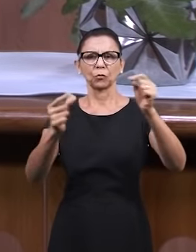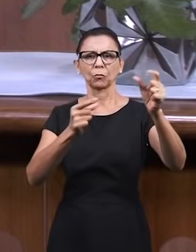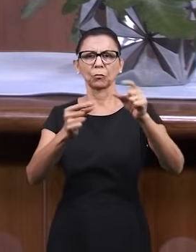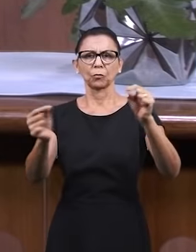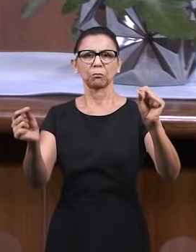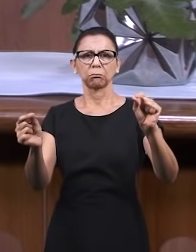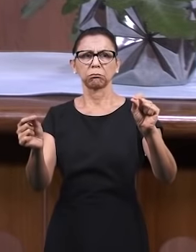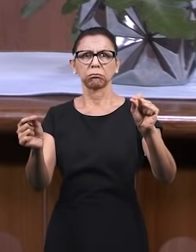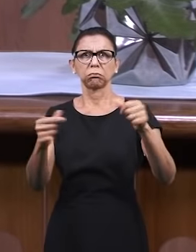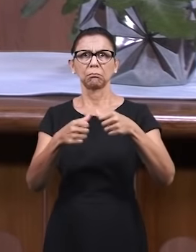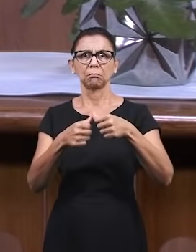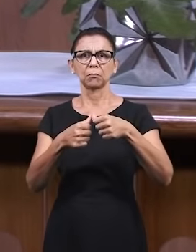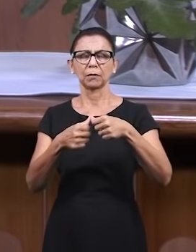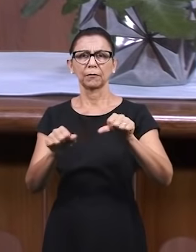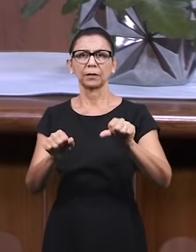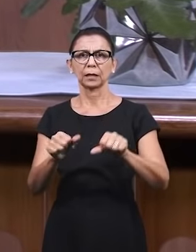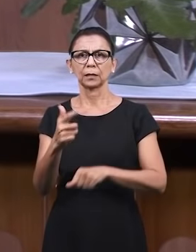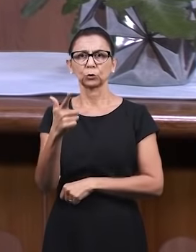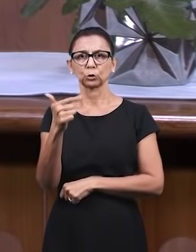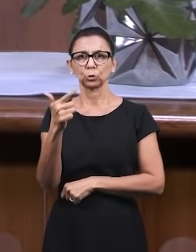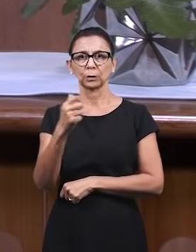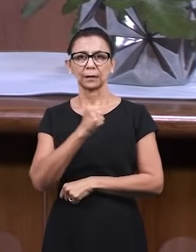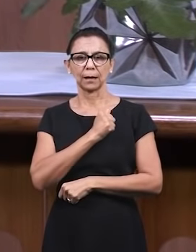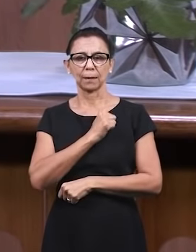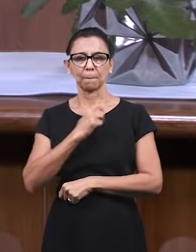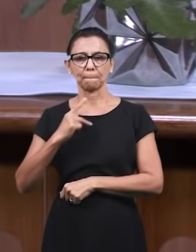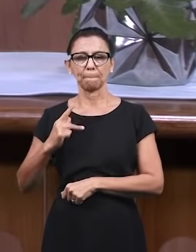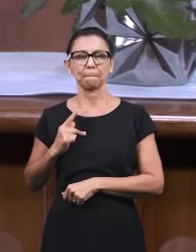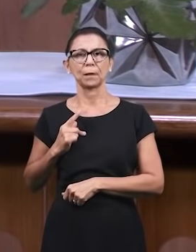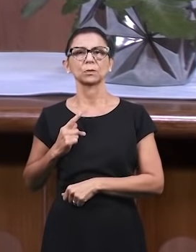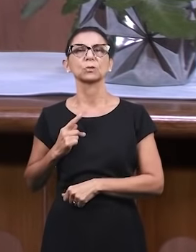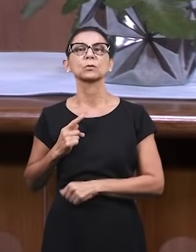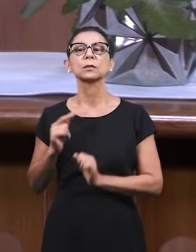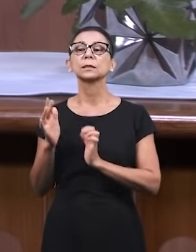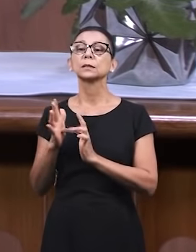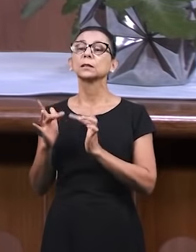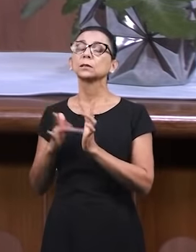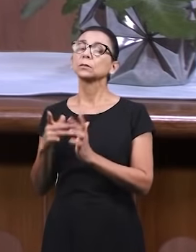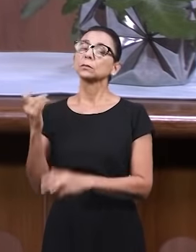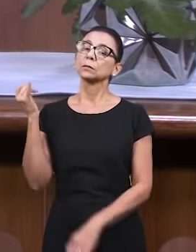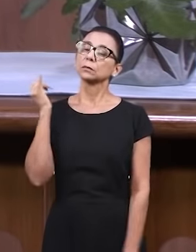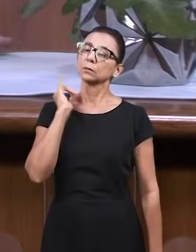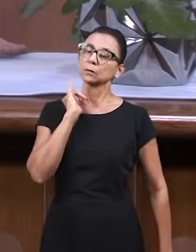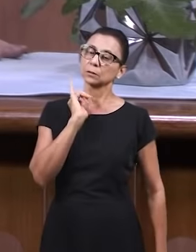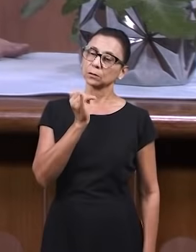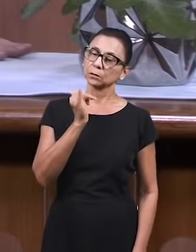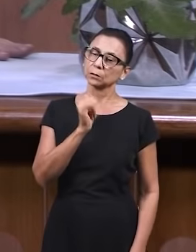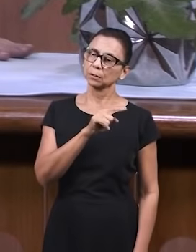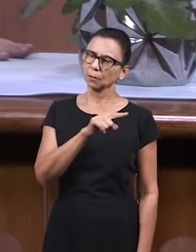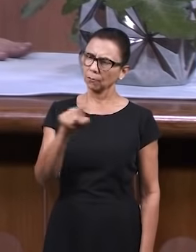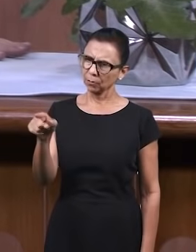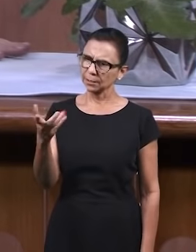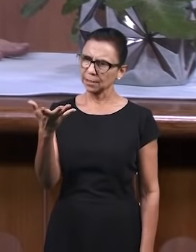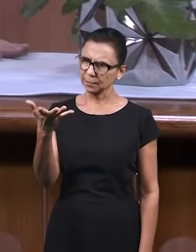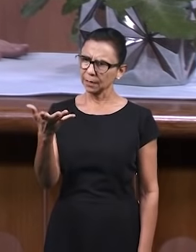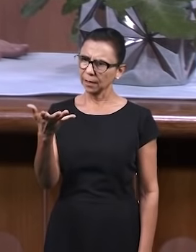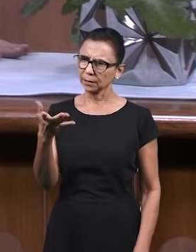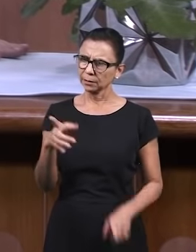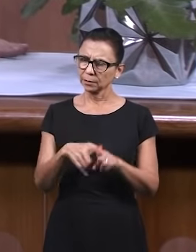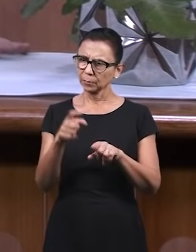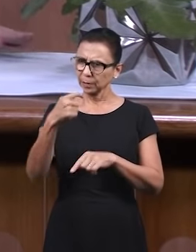Aí ficaram somente os 12 apóstolos. Aí o Senhor Jesus disse assim: querei vós